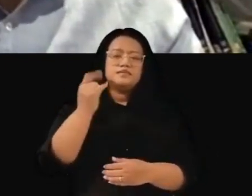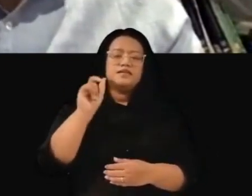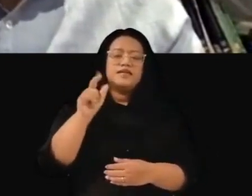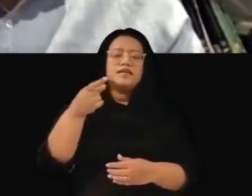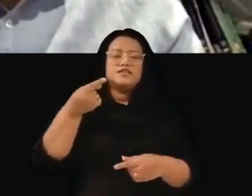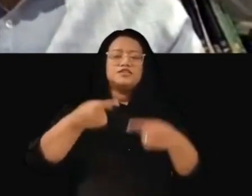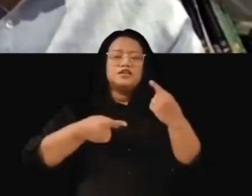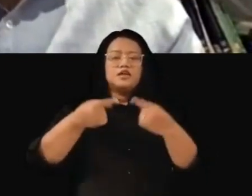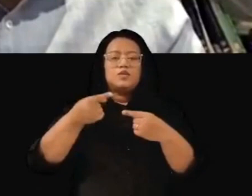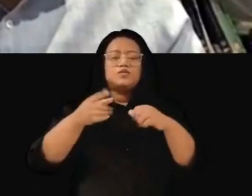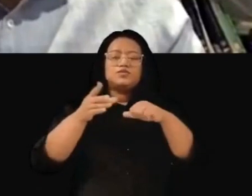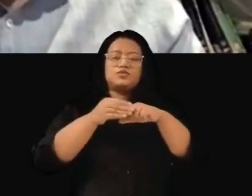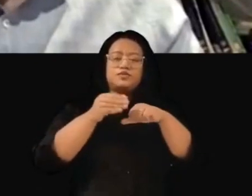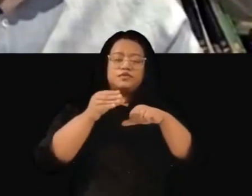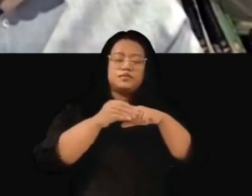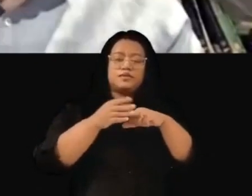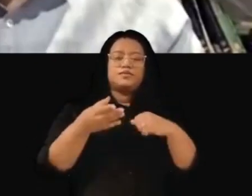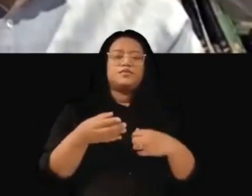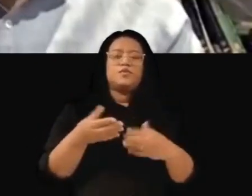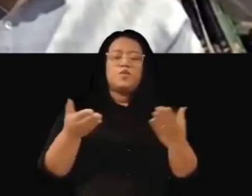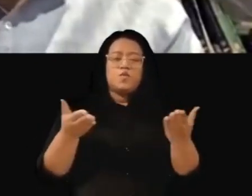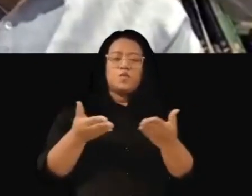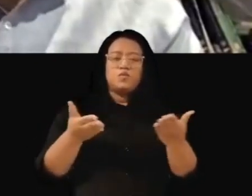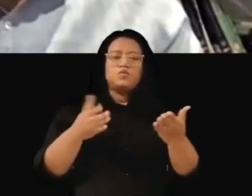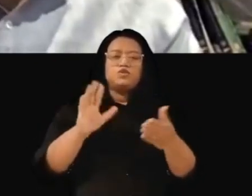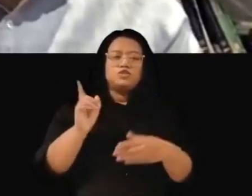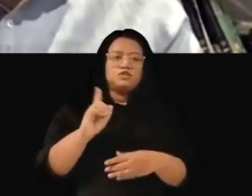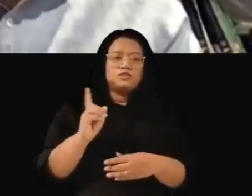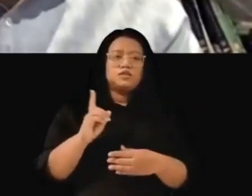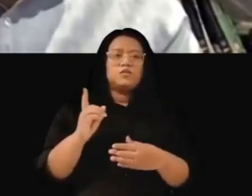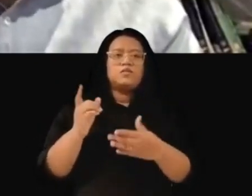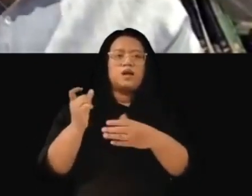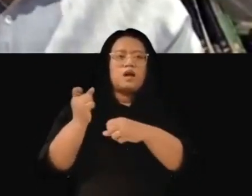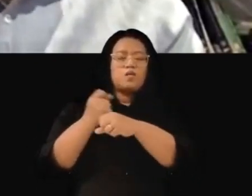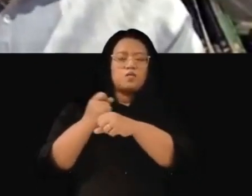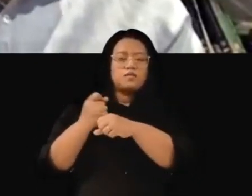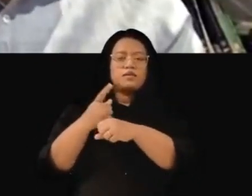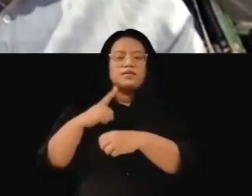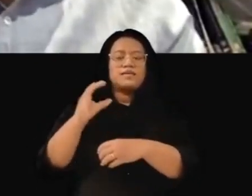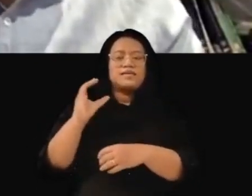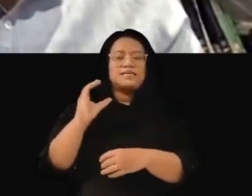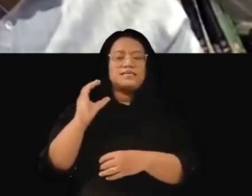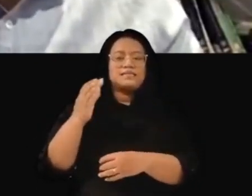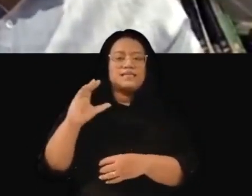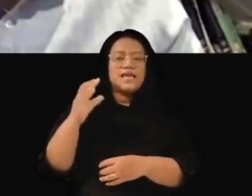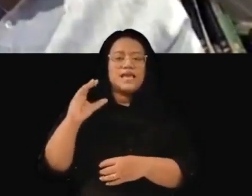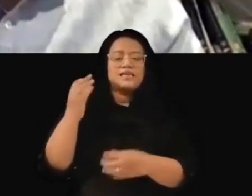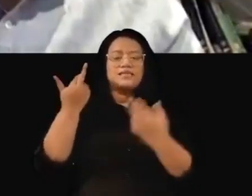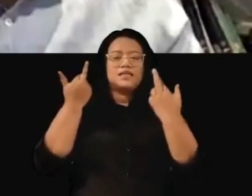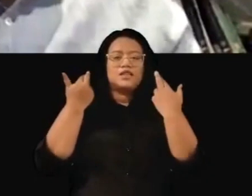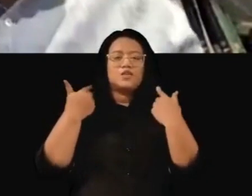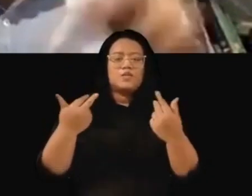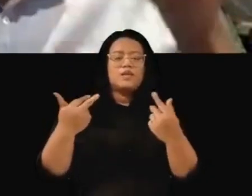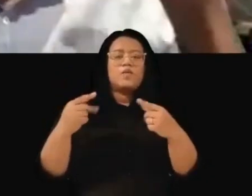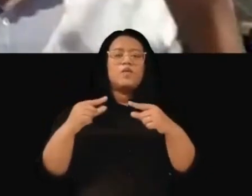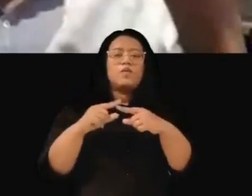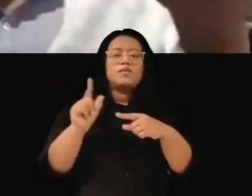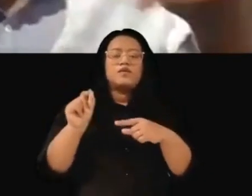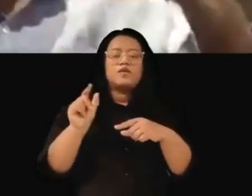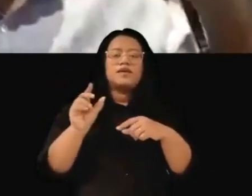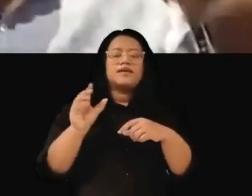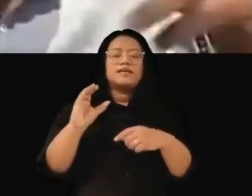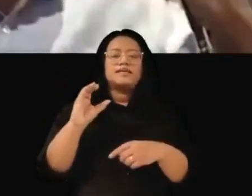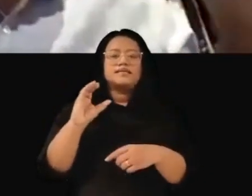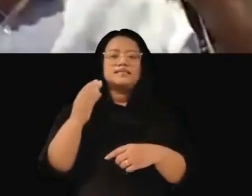saberes. Hoje não, já há algum tempo se fala em ciência pós-normal, enfim, a ciência que considera o conhecimento não científico